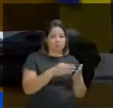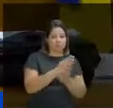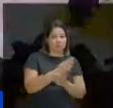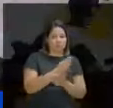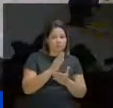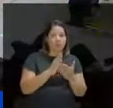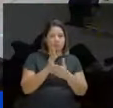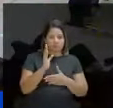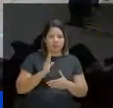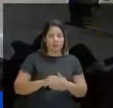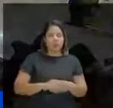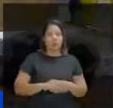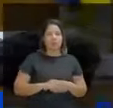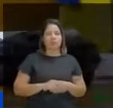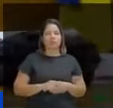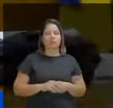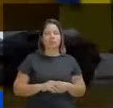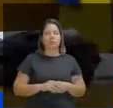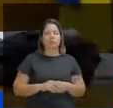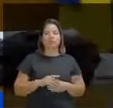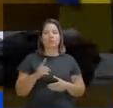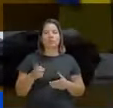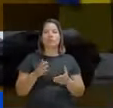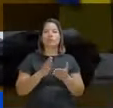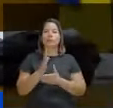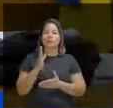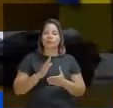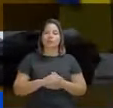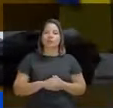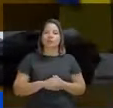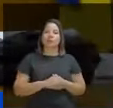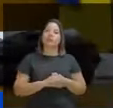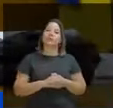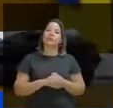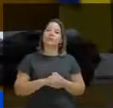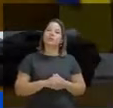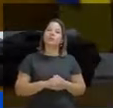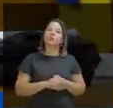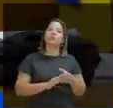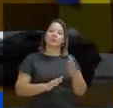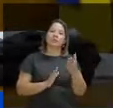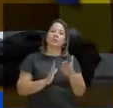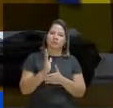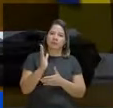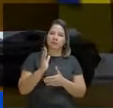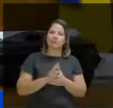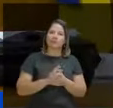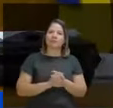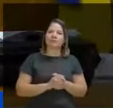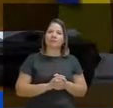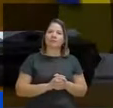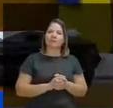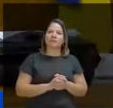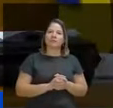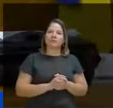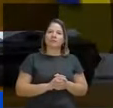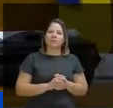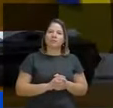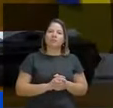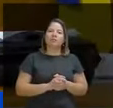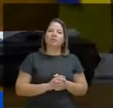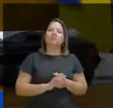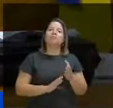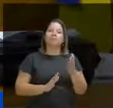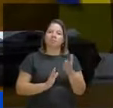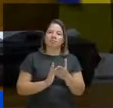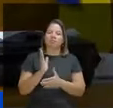Neto? Aprovo. Juiz Paulo Madeira? Aprovo também, presidente. Juíza Tina Souza? Aprovo, senhor presidente. Juíza Paola Santos?